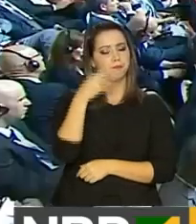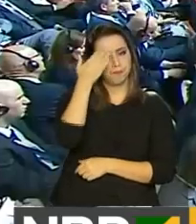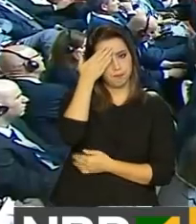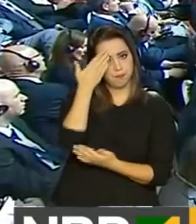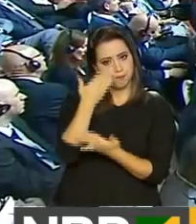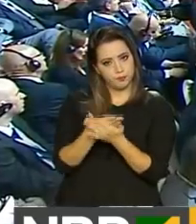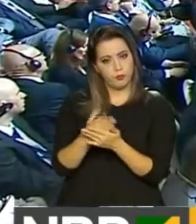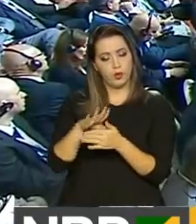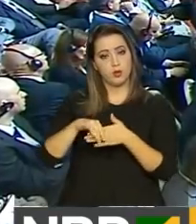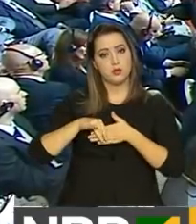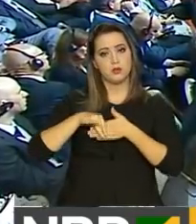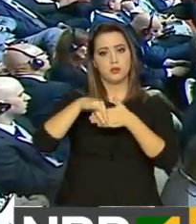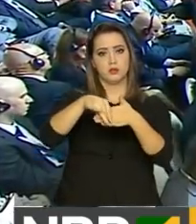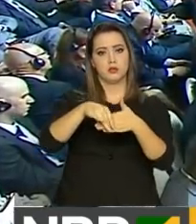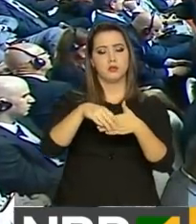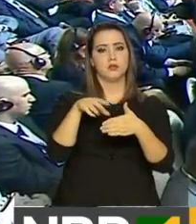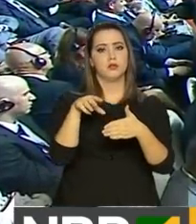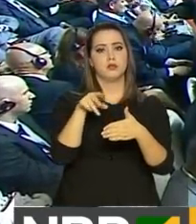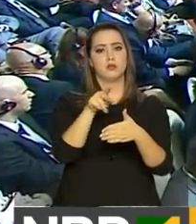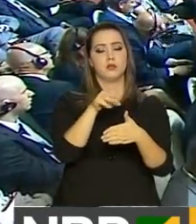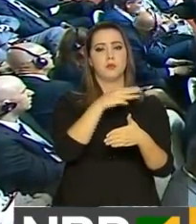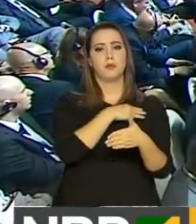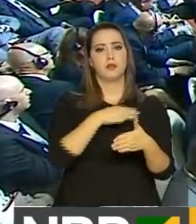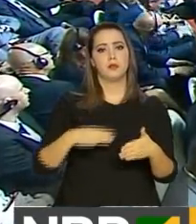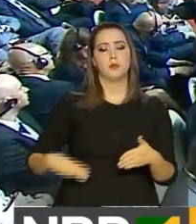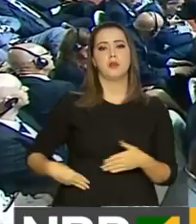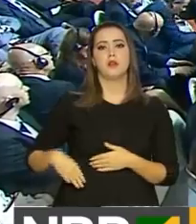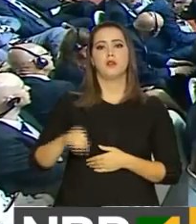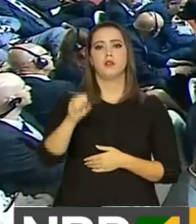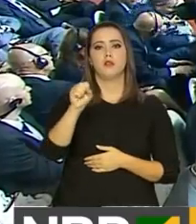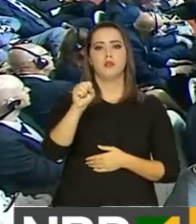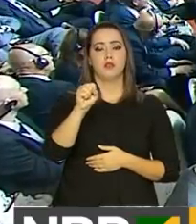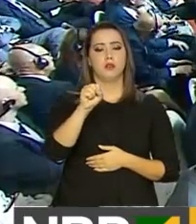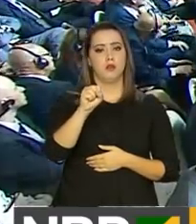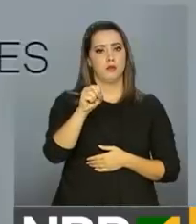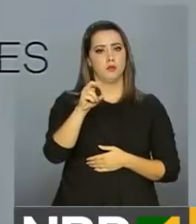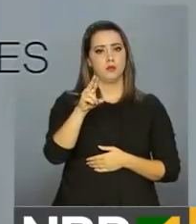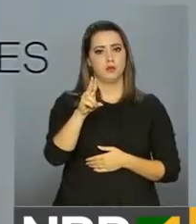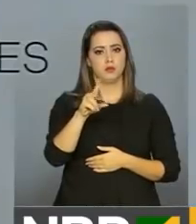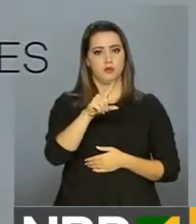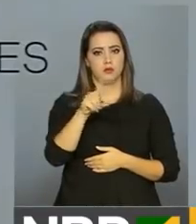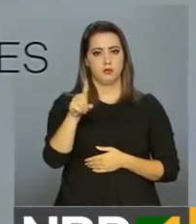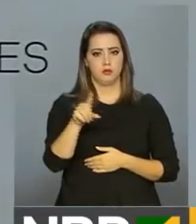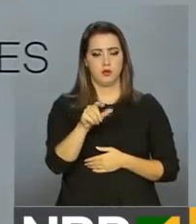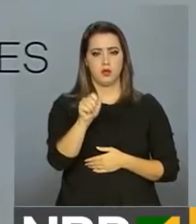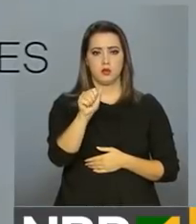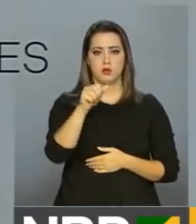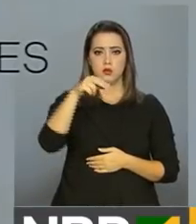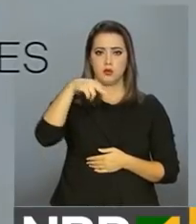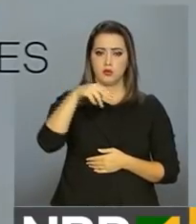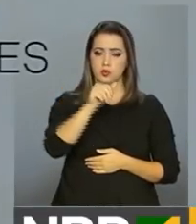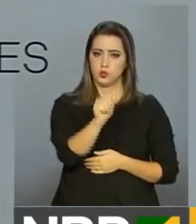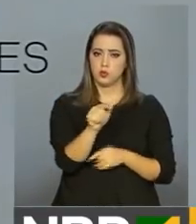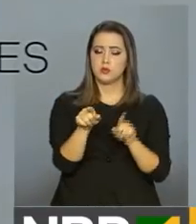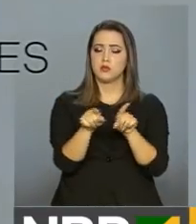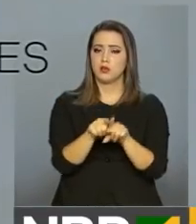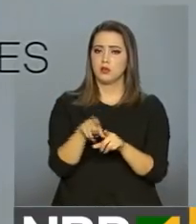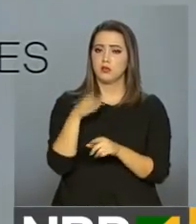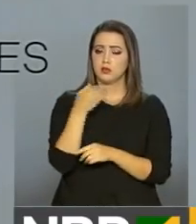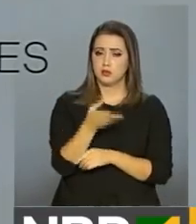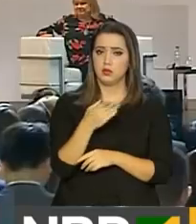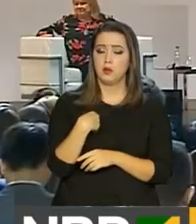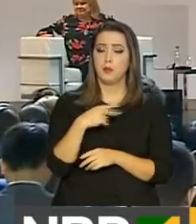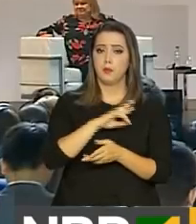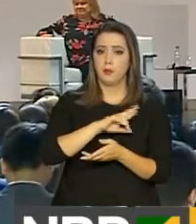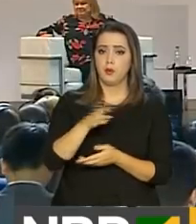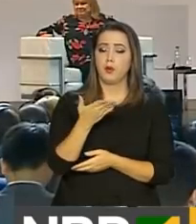sob a liderança da ministra Suzana Malcorra e do diretor-geral da organização,